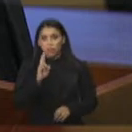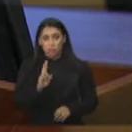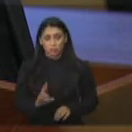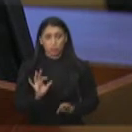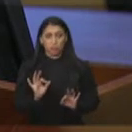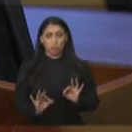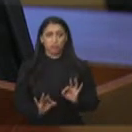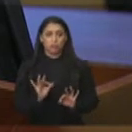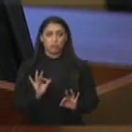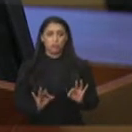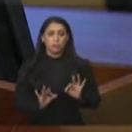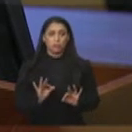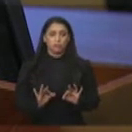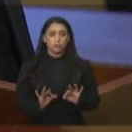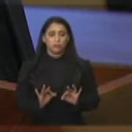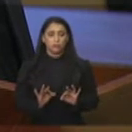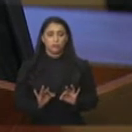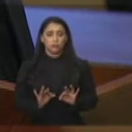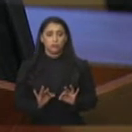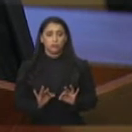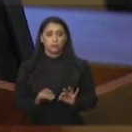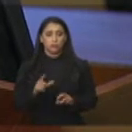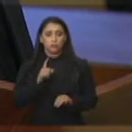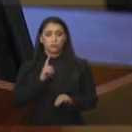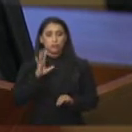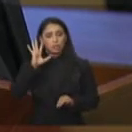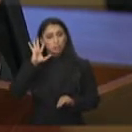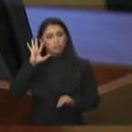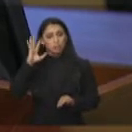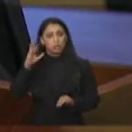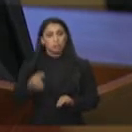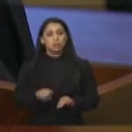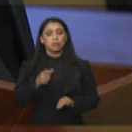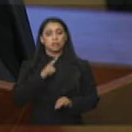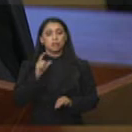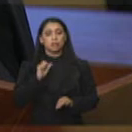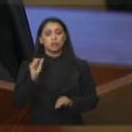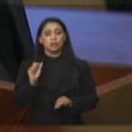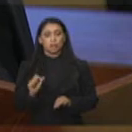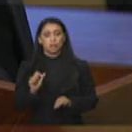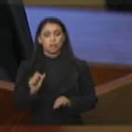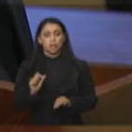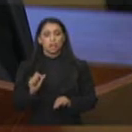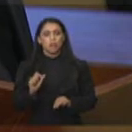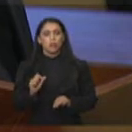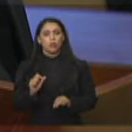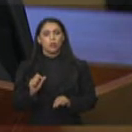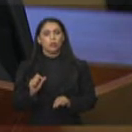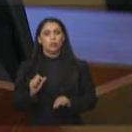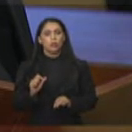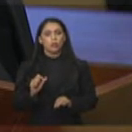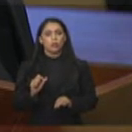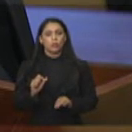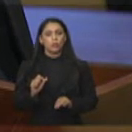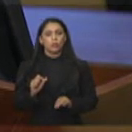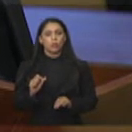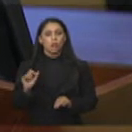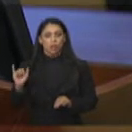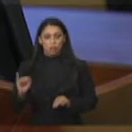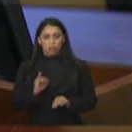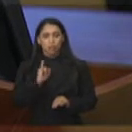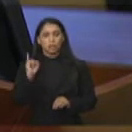jurisdicional apta a sanar de modo eficaz o risco de grave comprometimento de valores